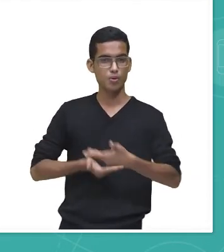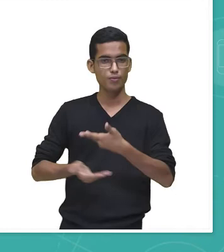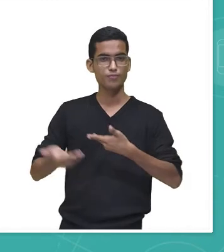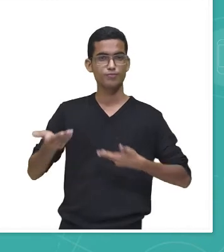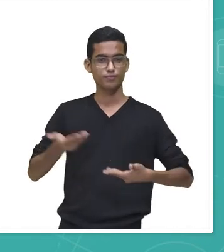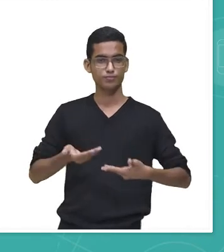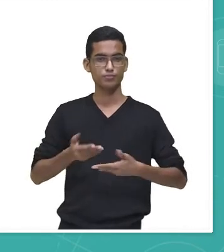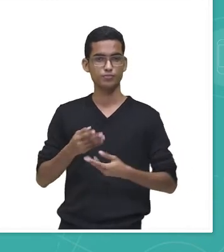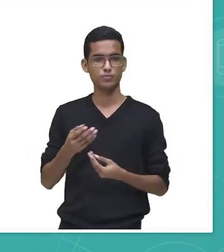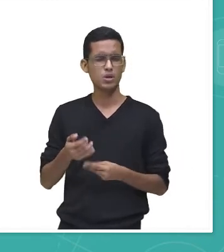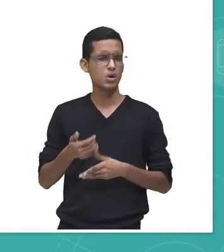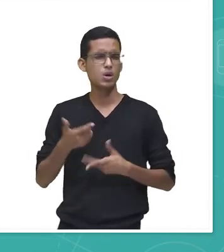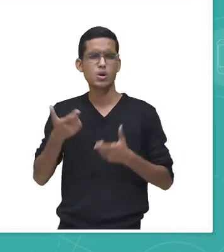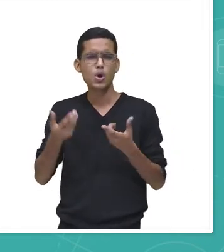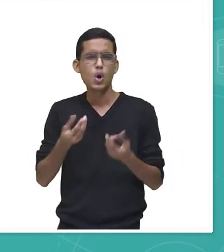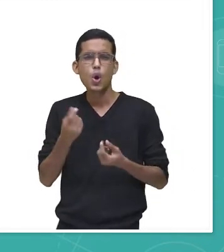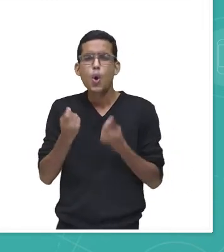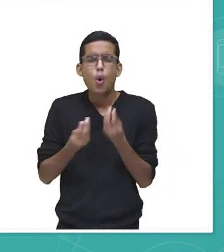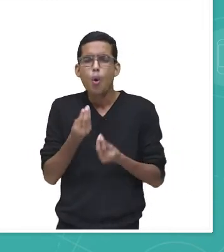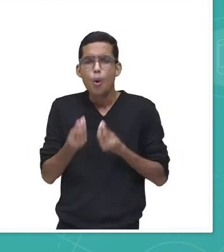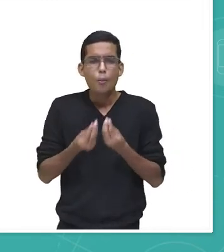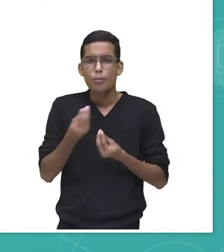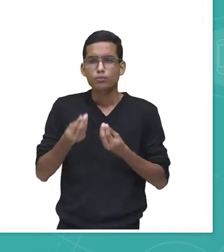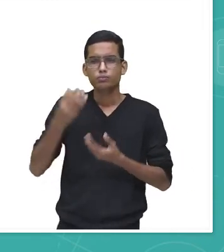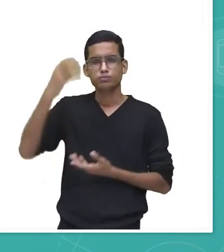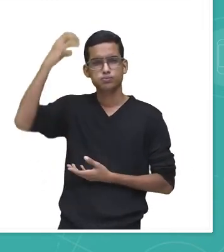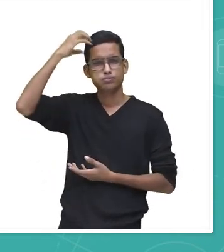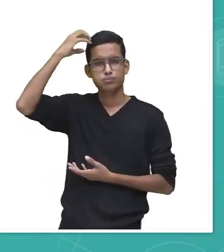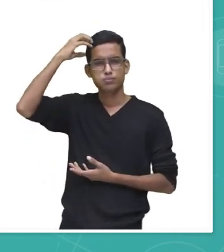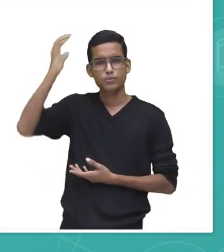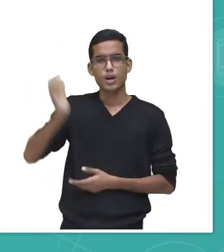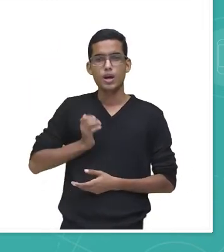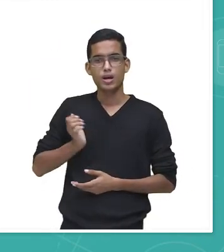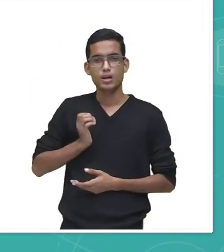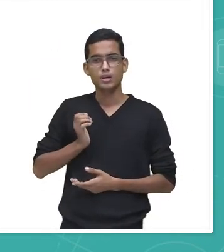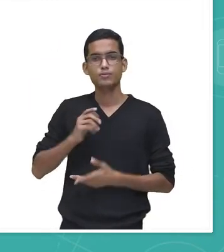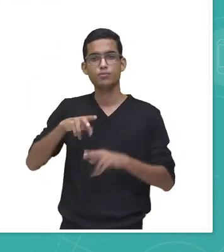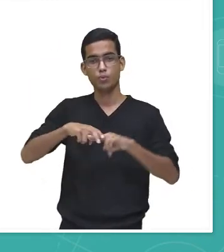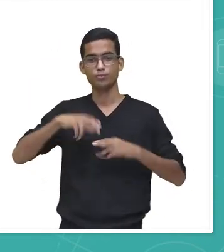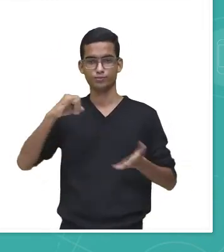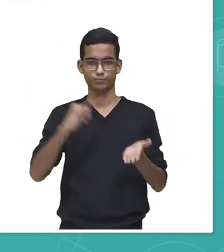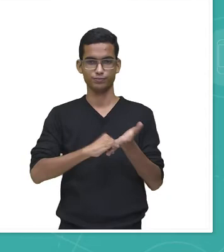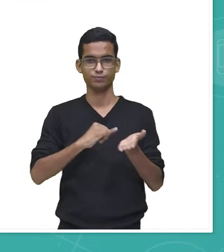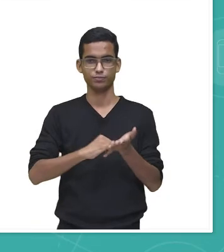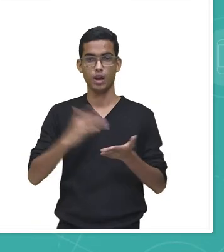Dos impostos. Ok? Então, queridos, agora nós vamos à nossa DLI.